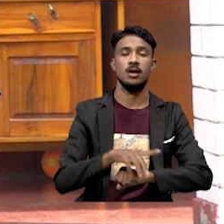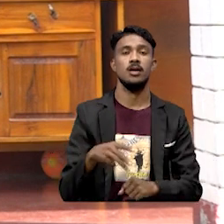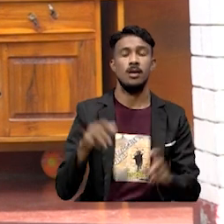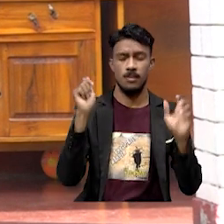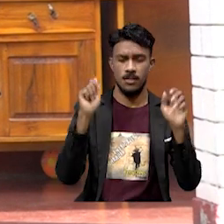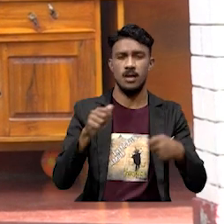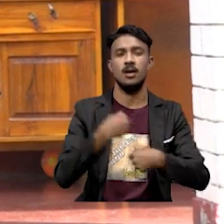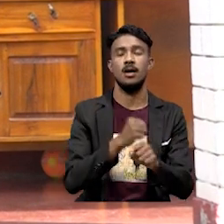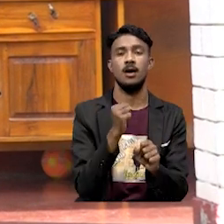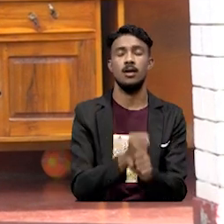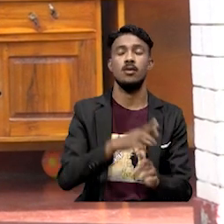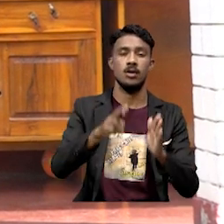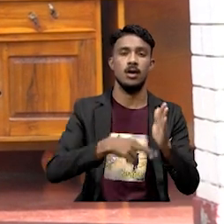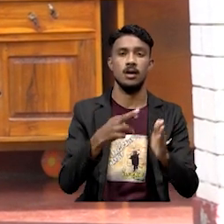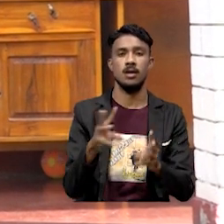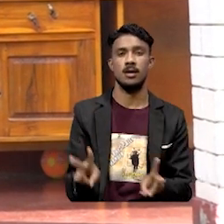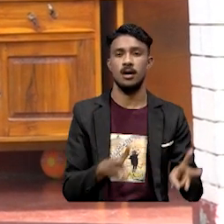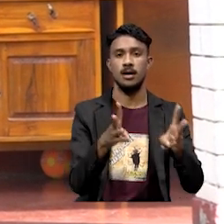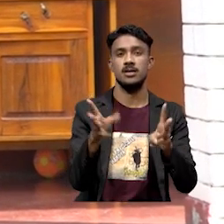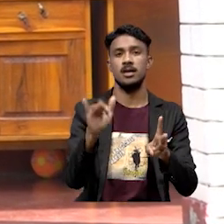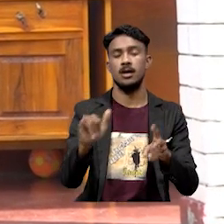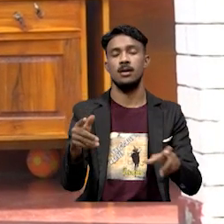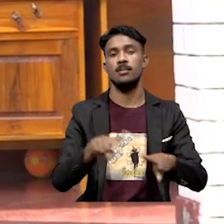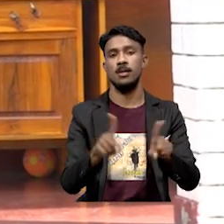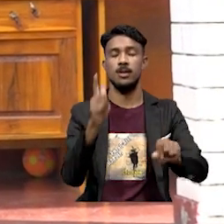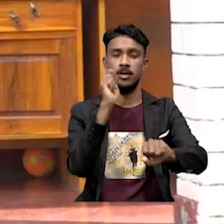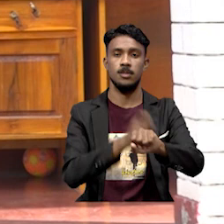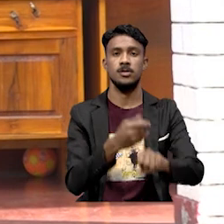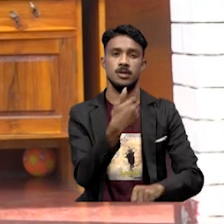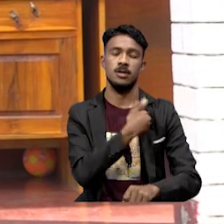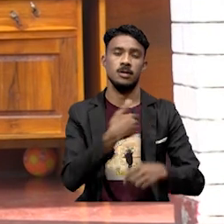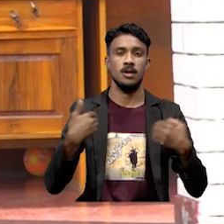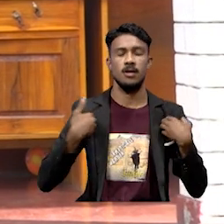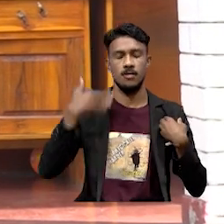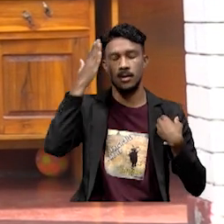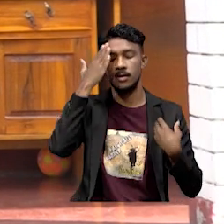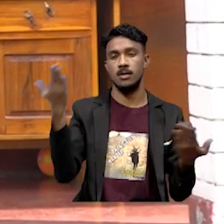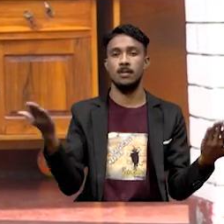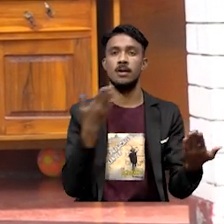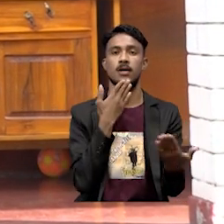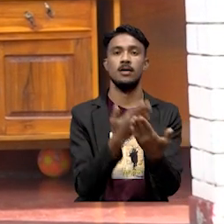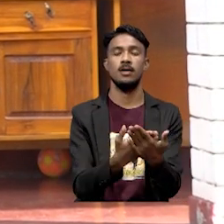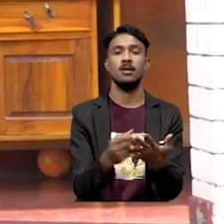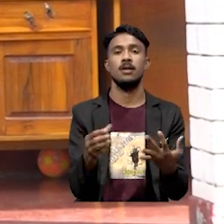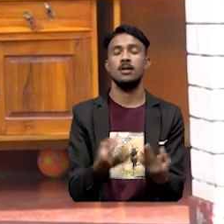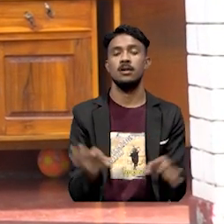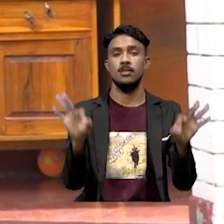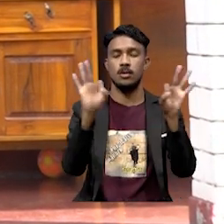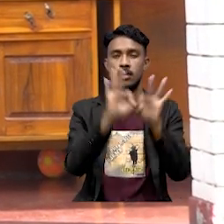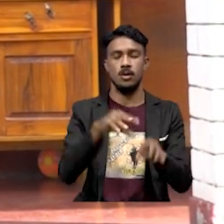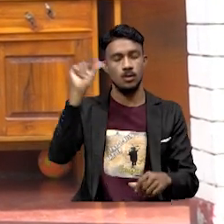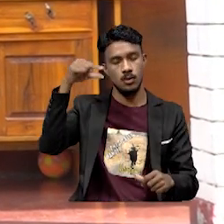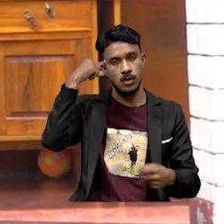regula dalam sir nene, mai be durante nene sidau kia bonta dene be diak, liliu governo atu bele